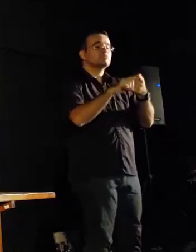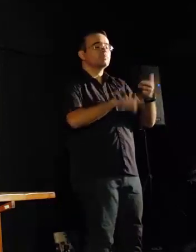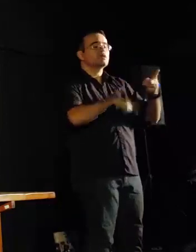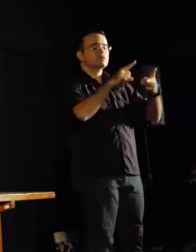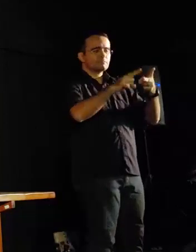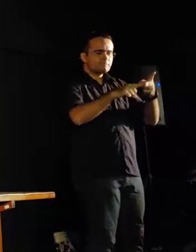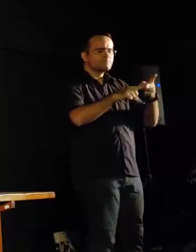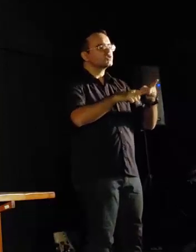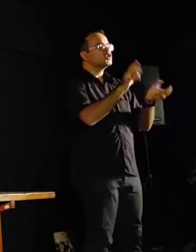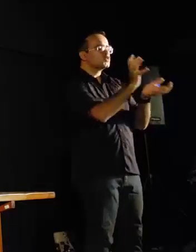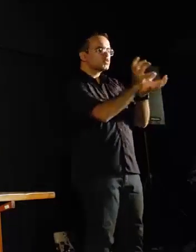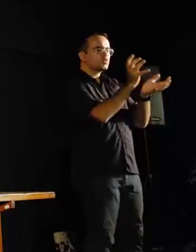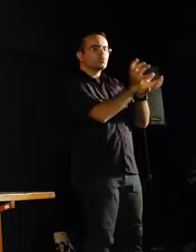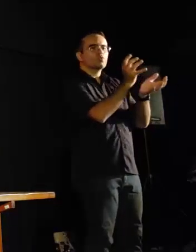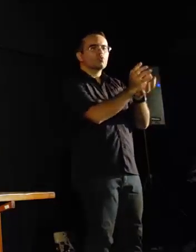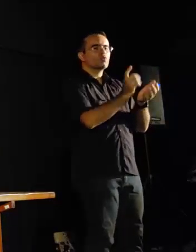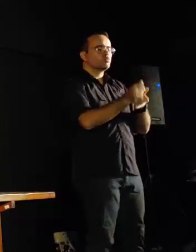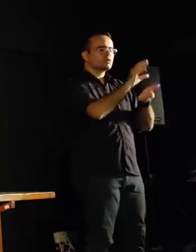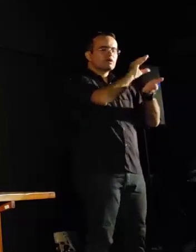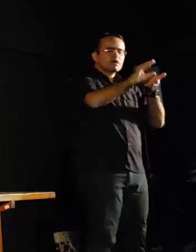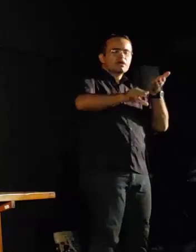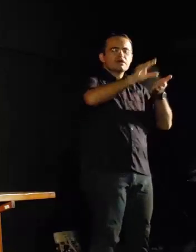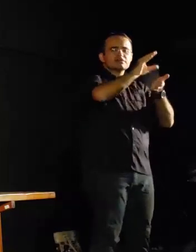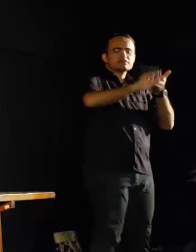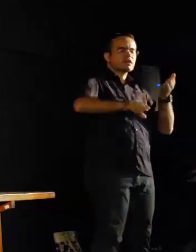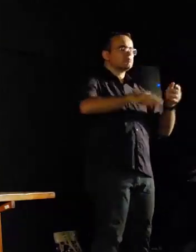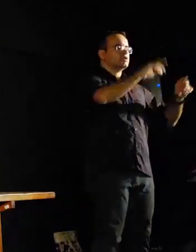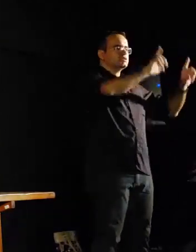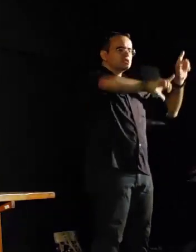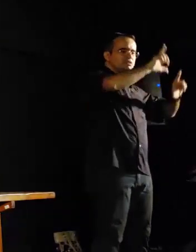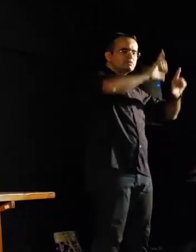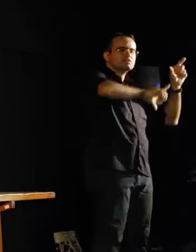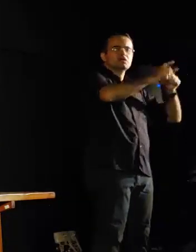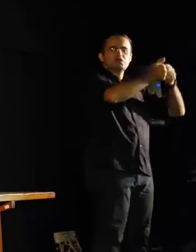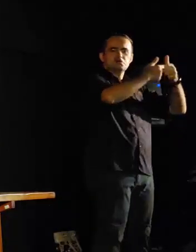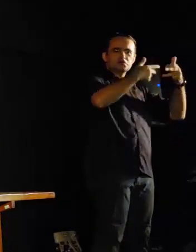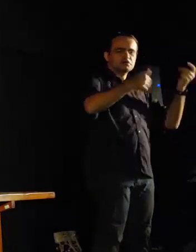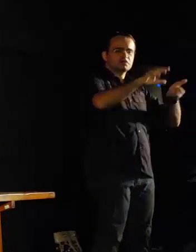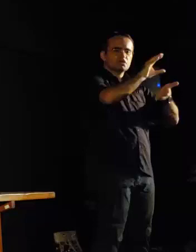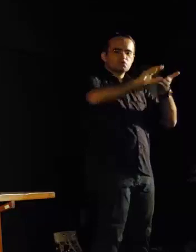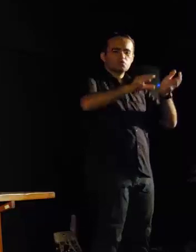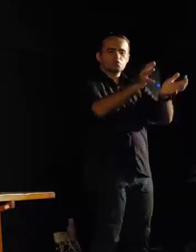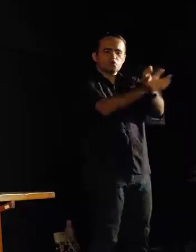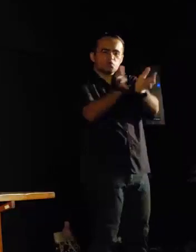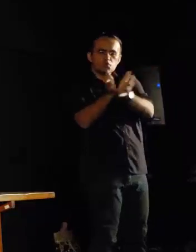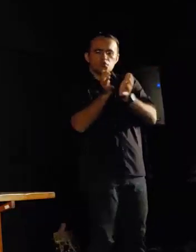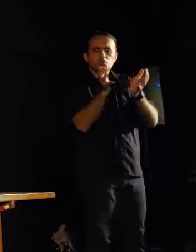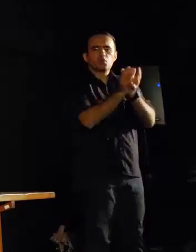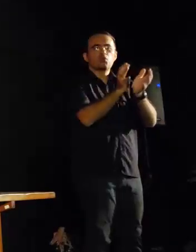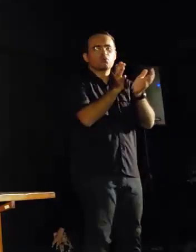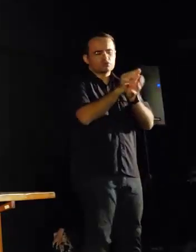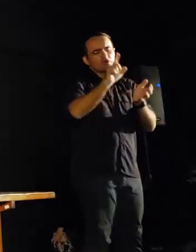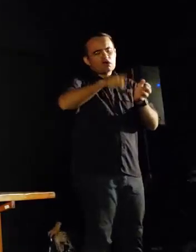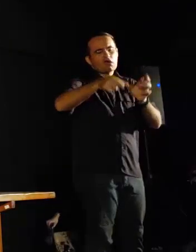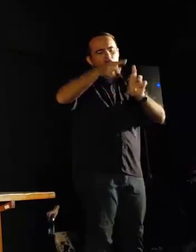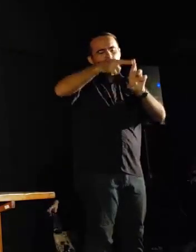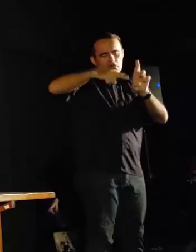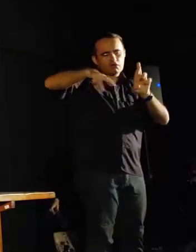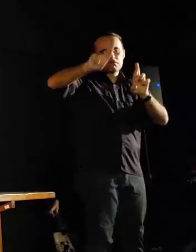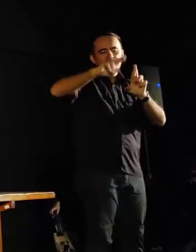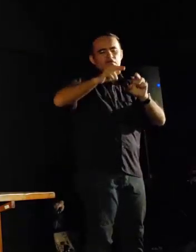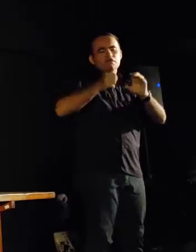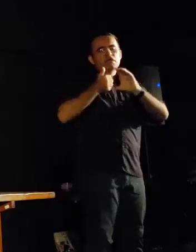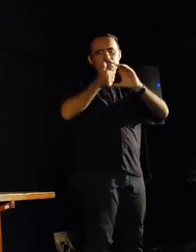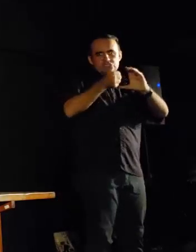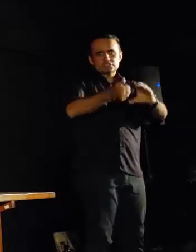dinheiro e televisão e apoio do governo, dos últimos governos, os grupos fundamentalistas cristãos. E o outro é sobre o papel